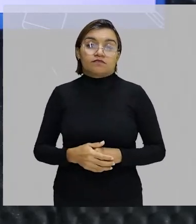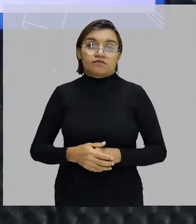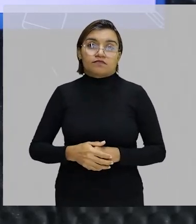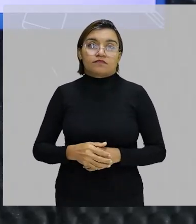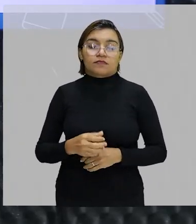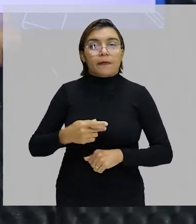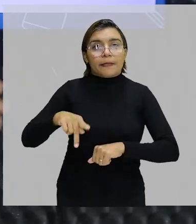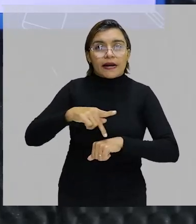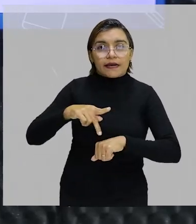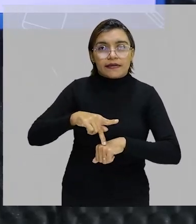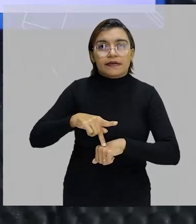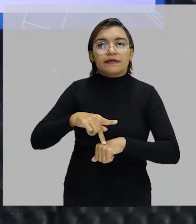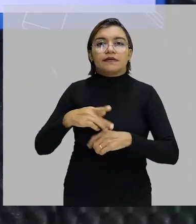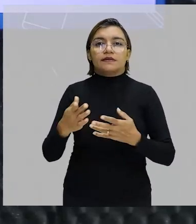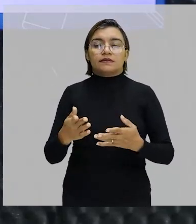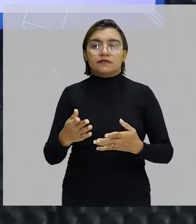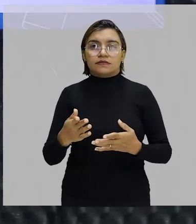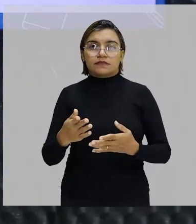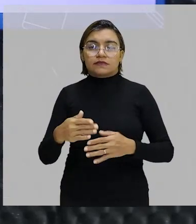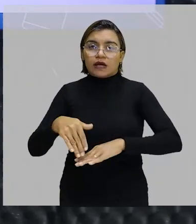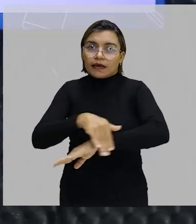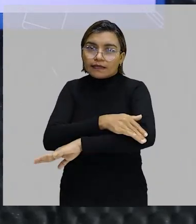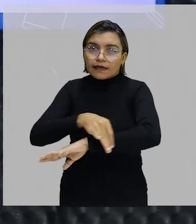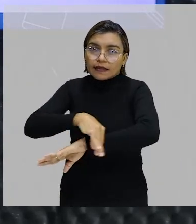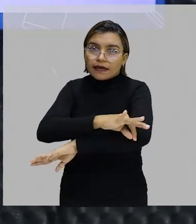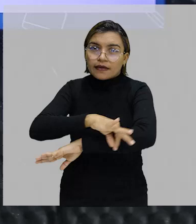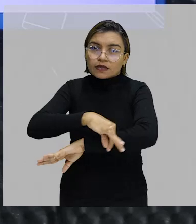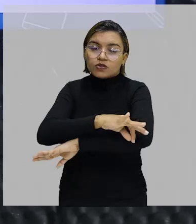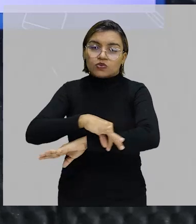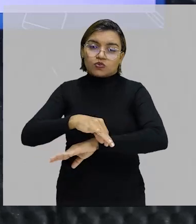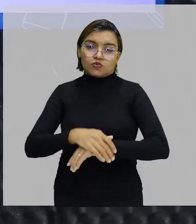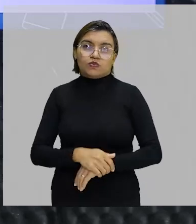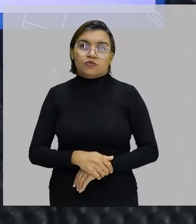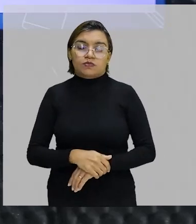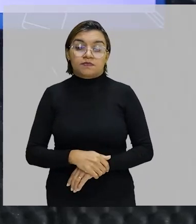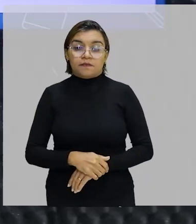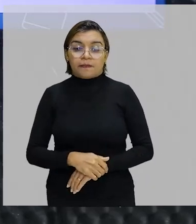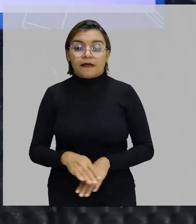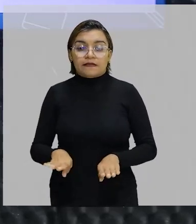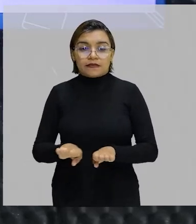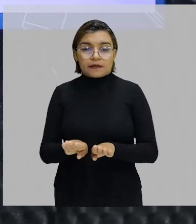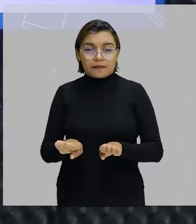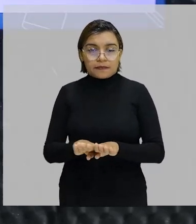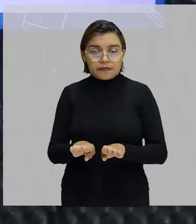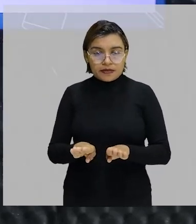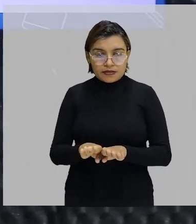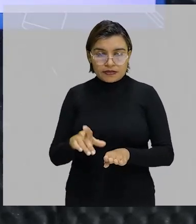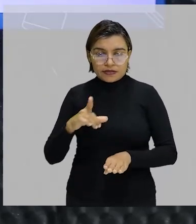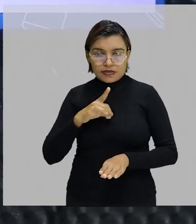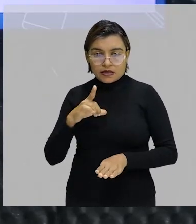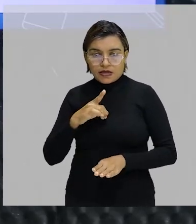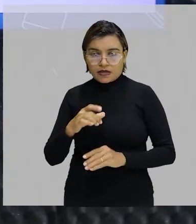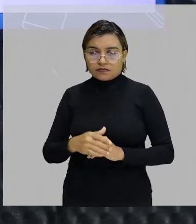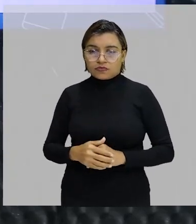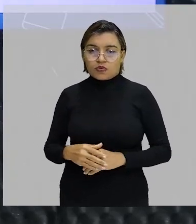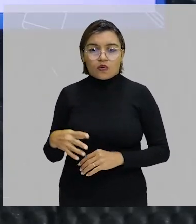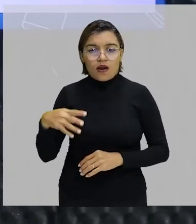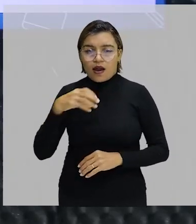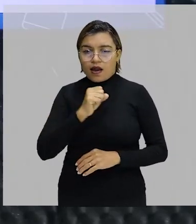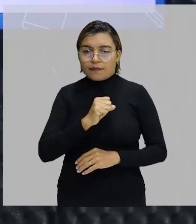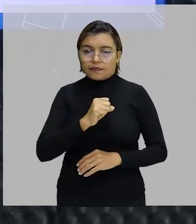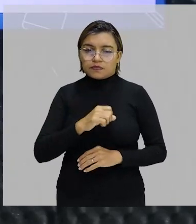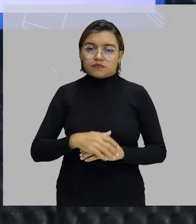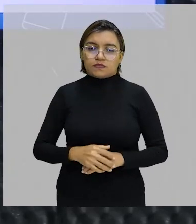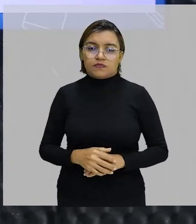nacionalidade, estado civil, endereço, quem é que está fazendo o pedido. Aí o corpo do texto é um breve